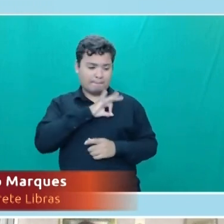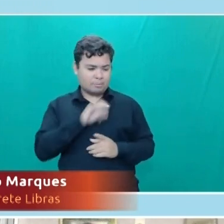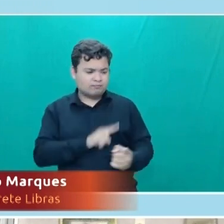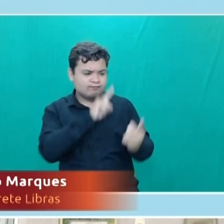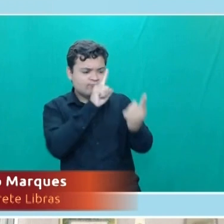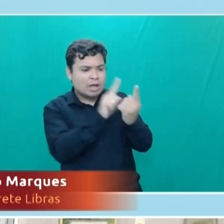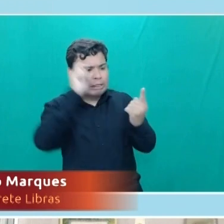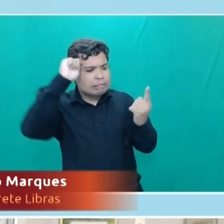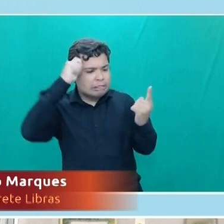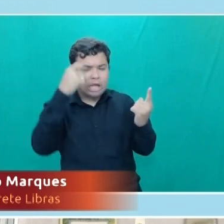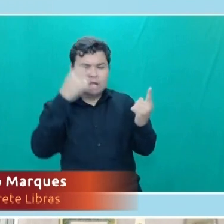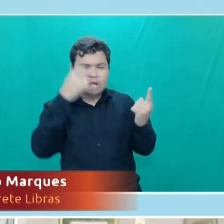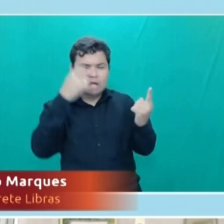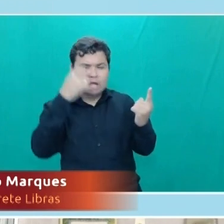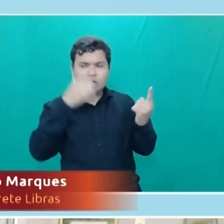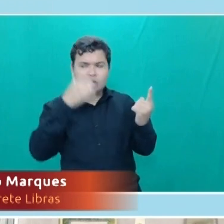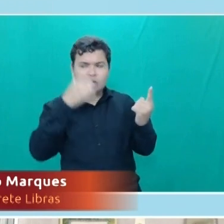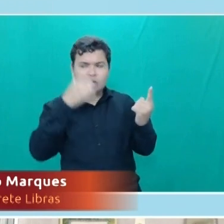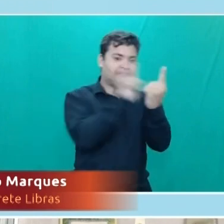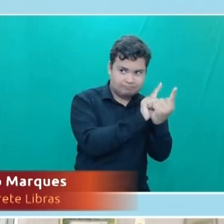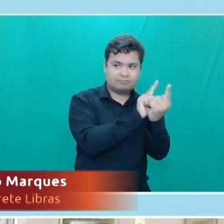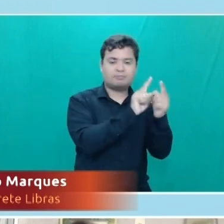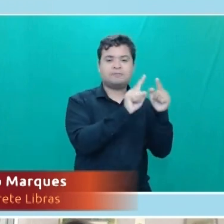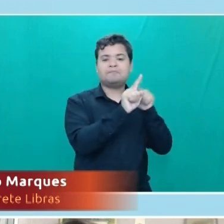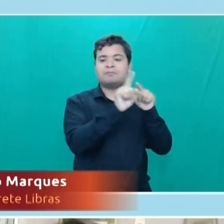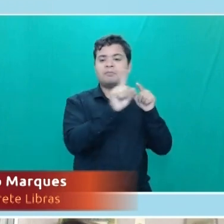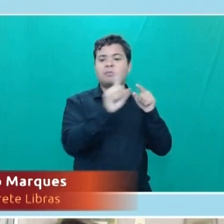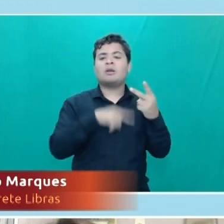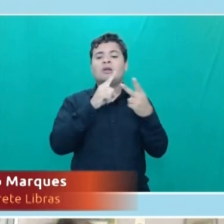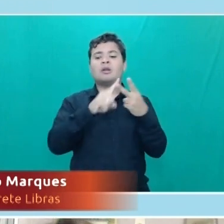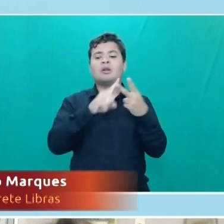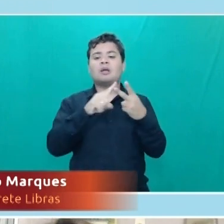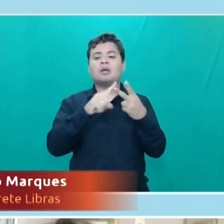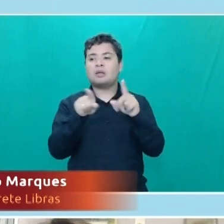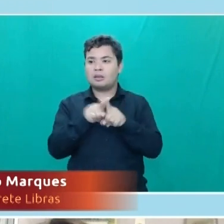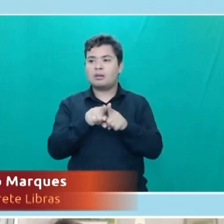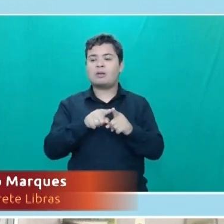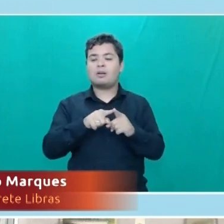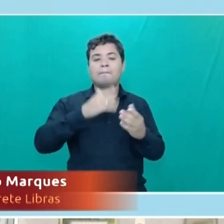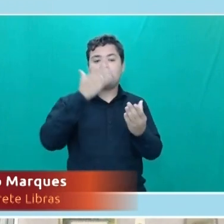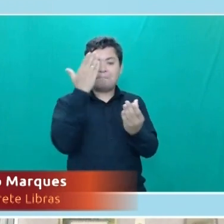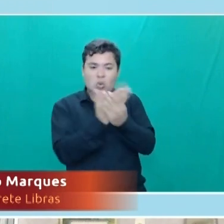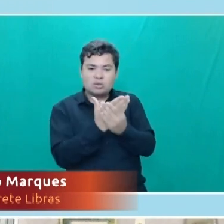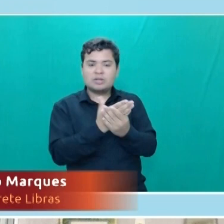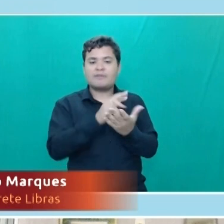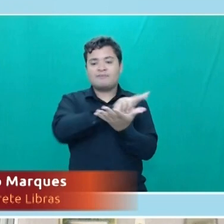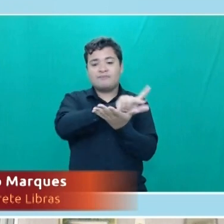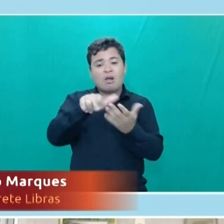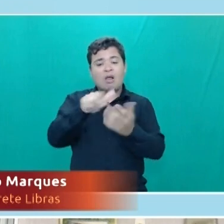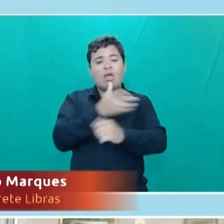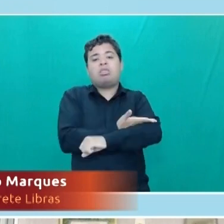pessoas negras, a abertura de inquérito e de investigação, muitas vezes